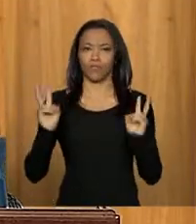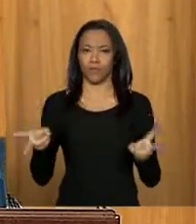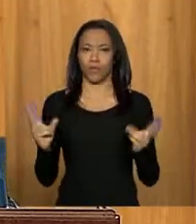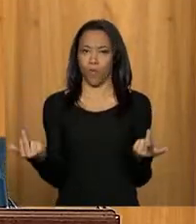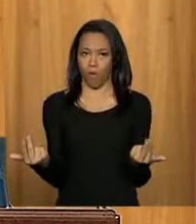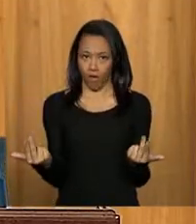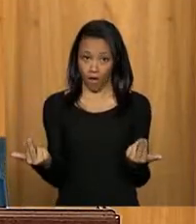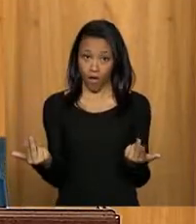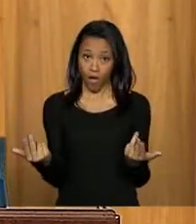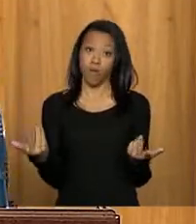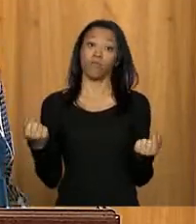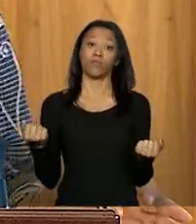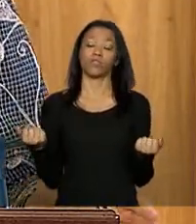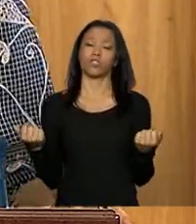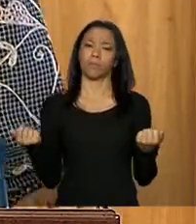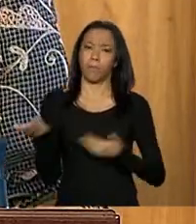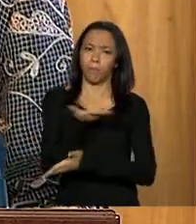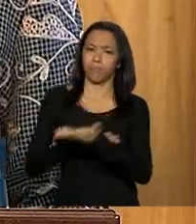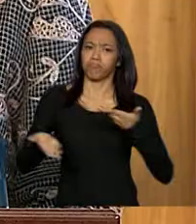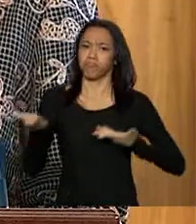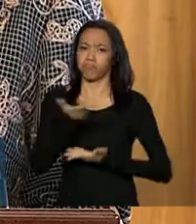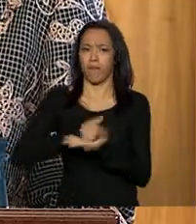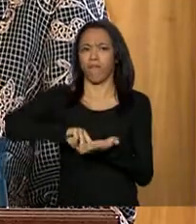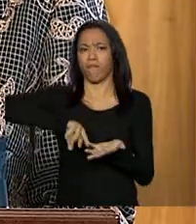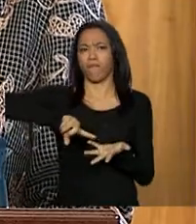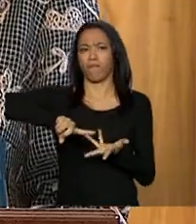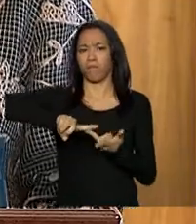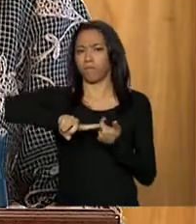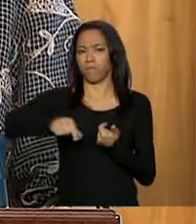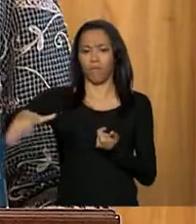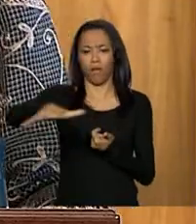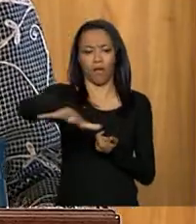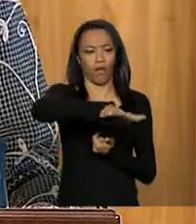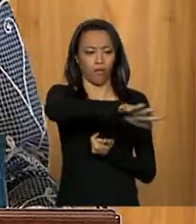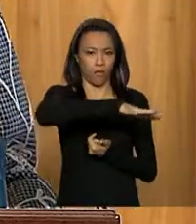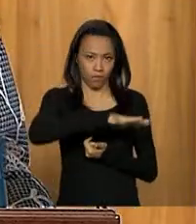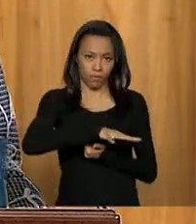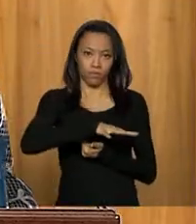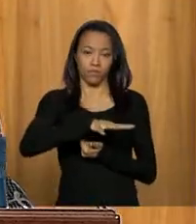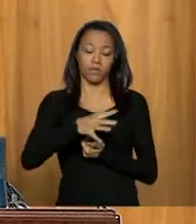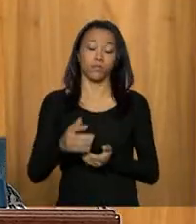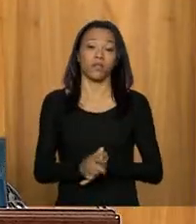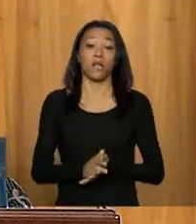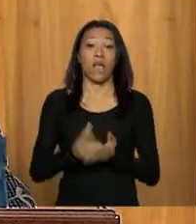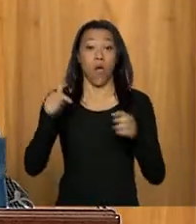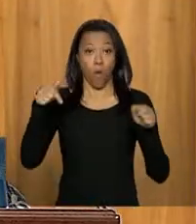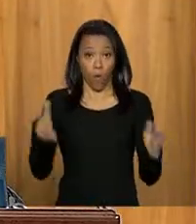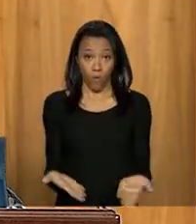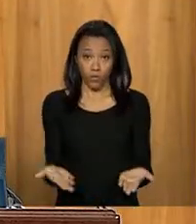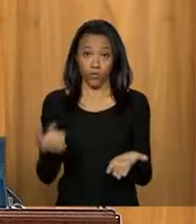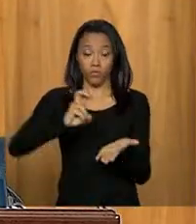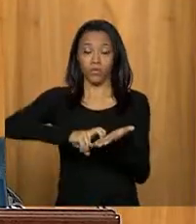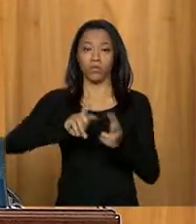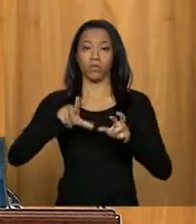aprofundar a cooperação bilateral nos mais diversos campos. Na reunião desta